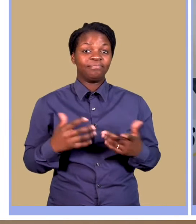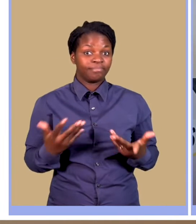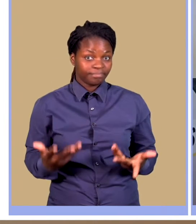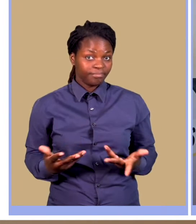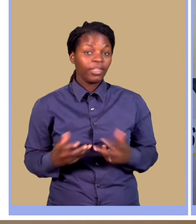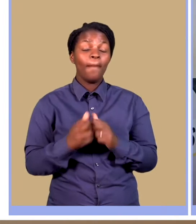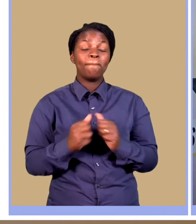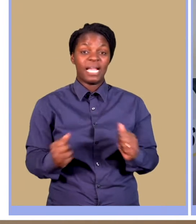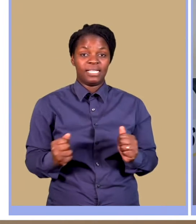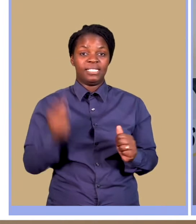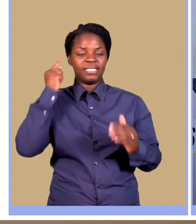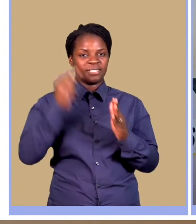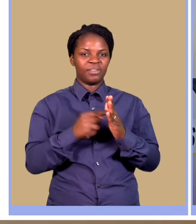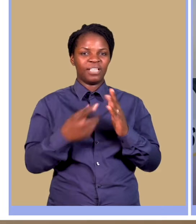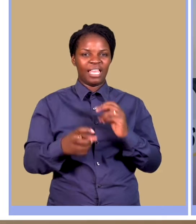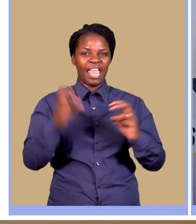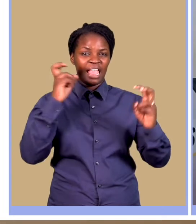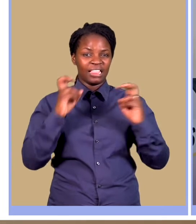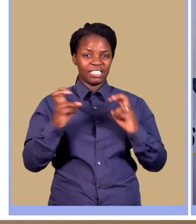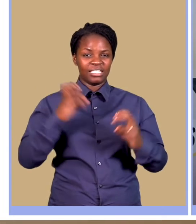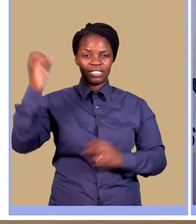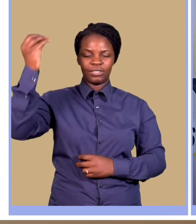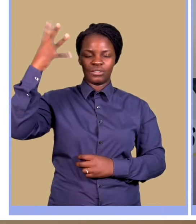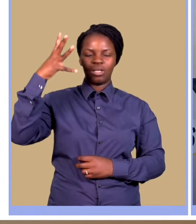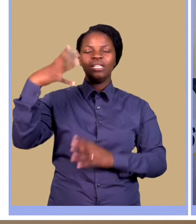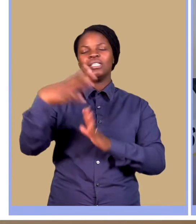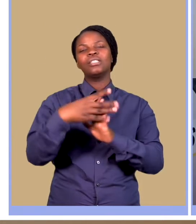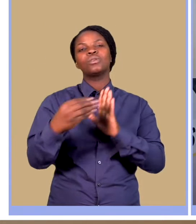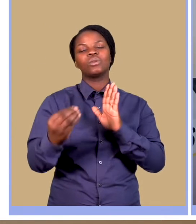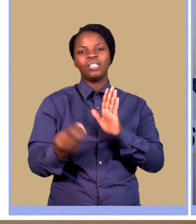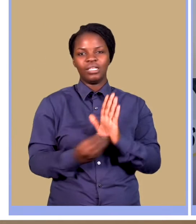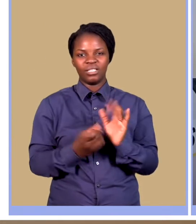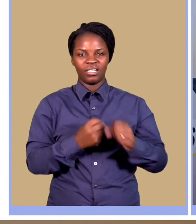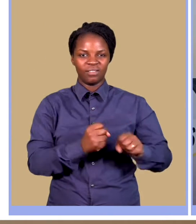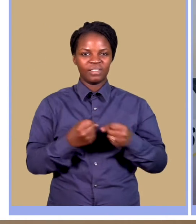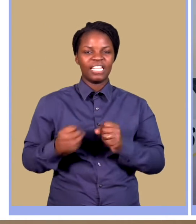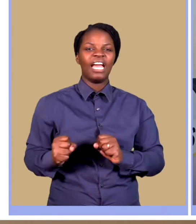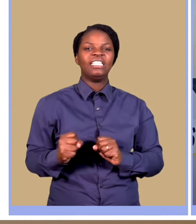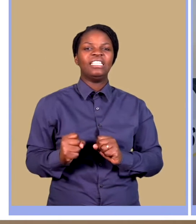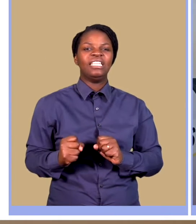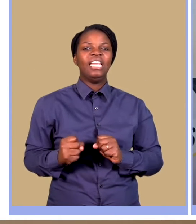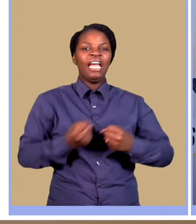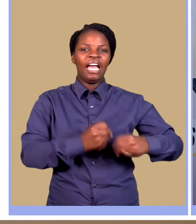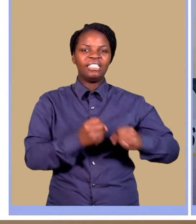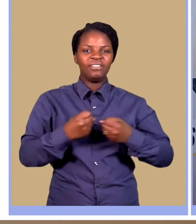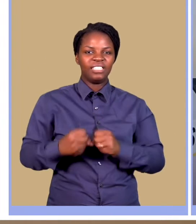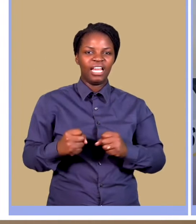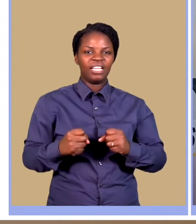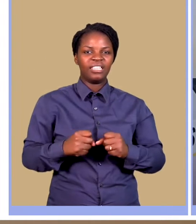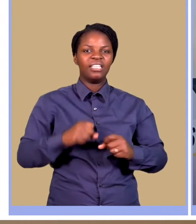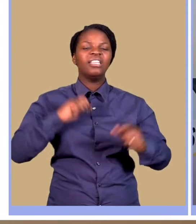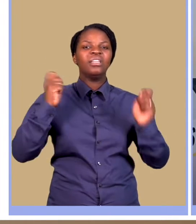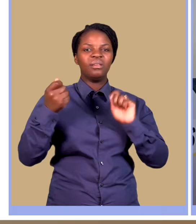climática. Estamos a substituir aquilo que são, por exemplo, energias que podem vir o